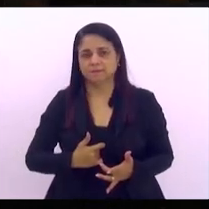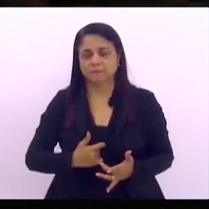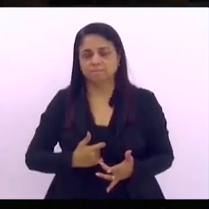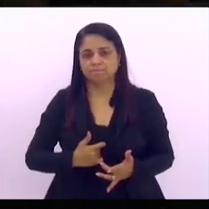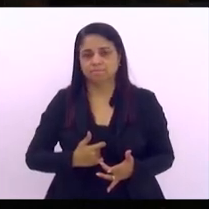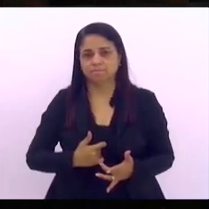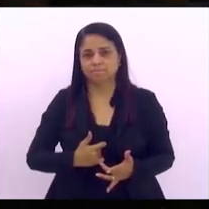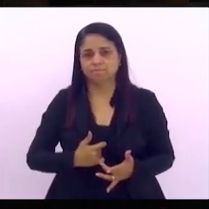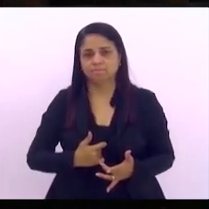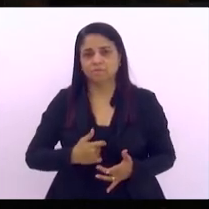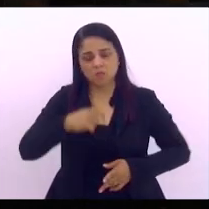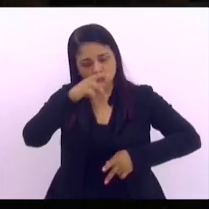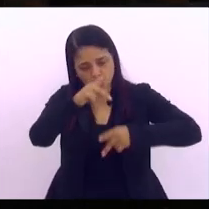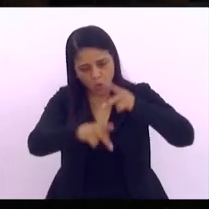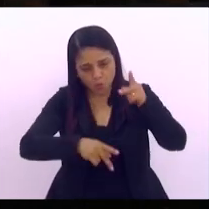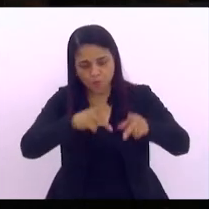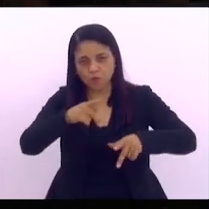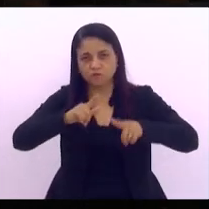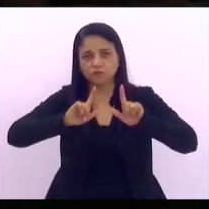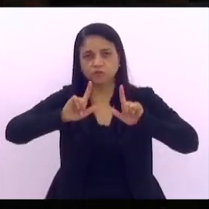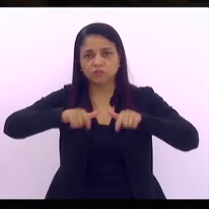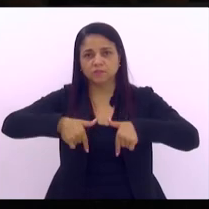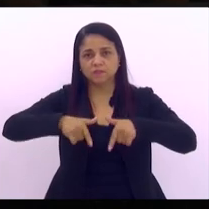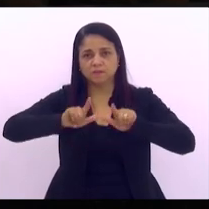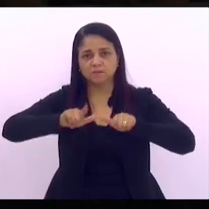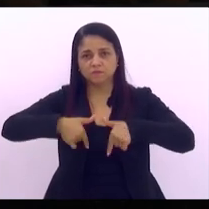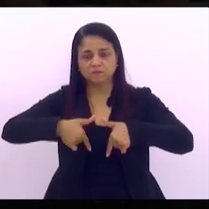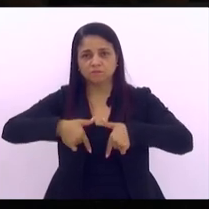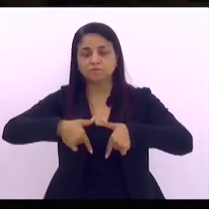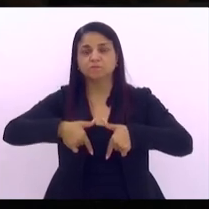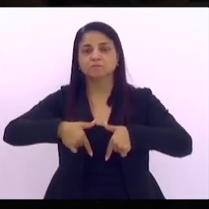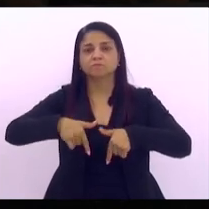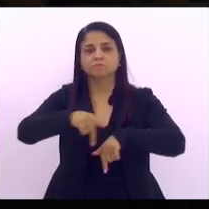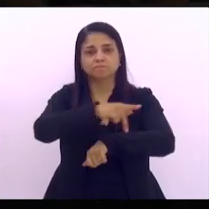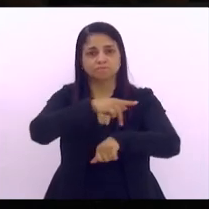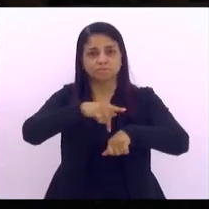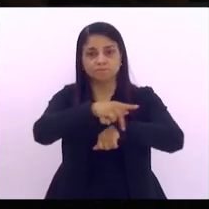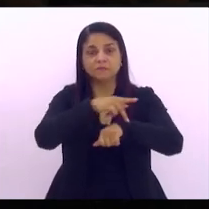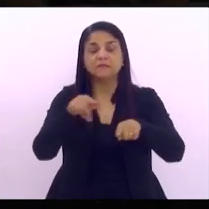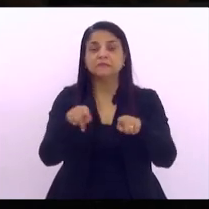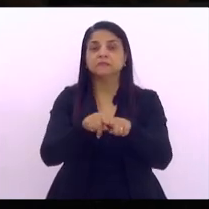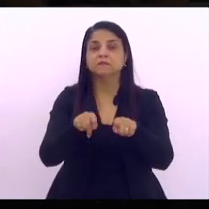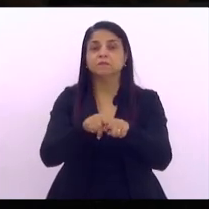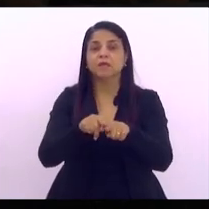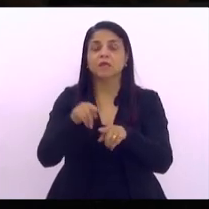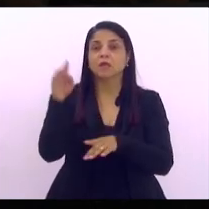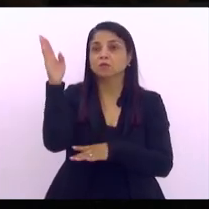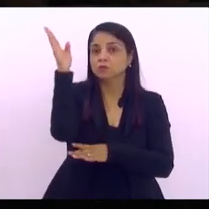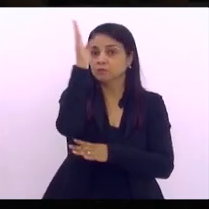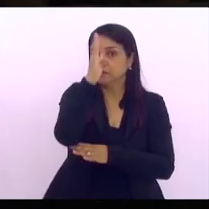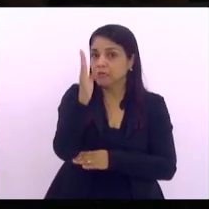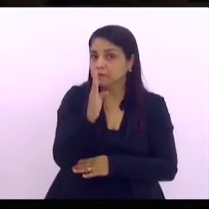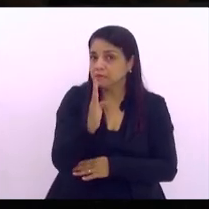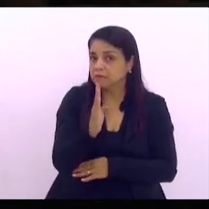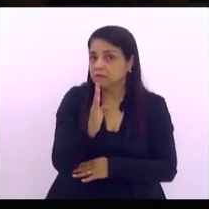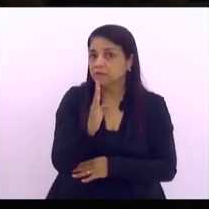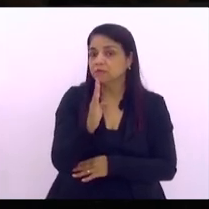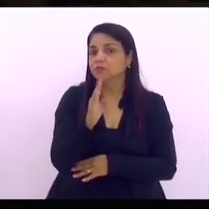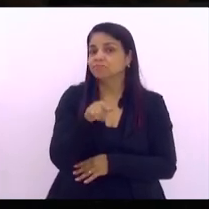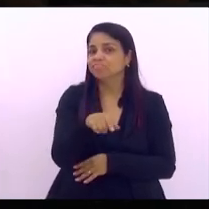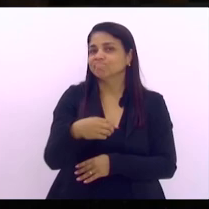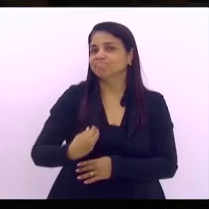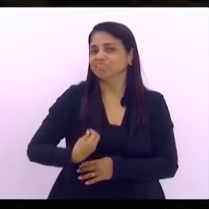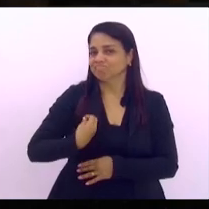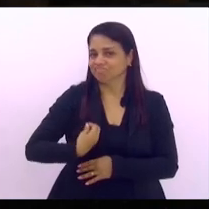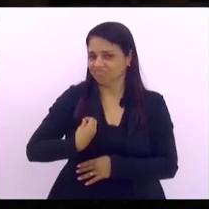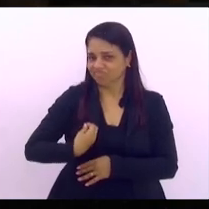integral ao povo de Israel e também aos nossos irmãos brasileiros que lá